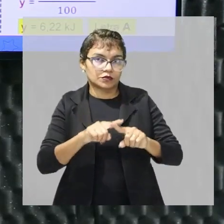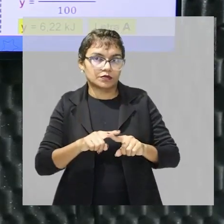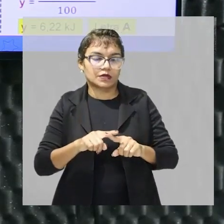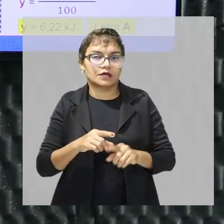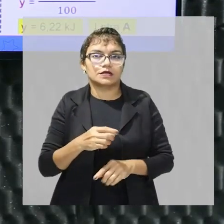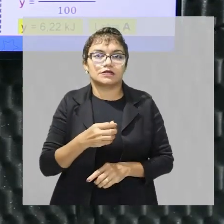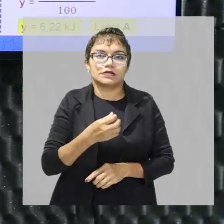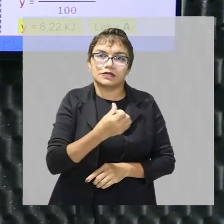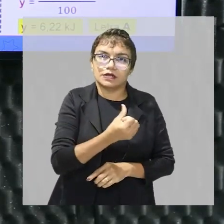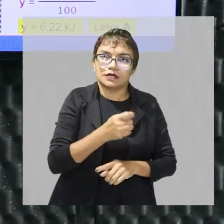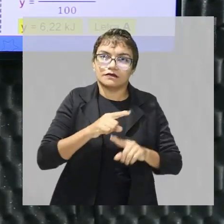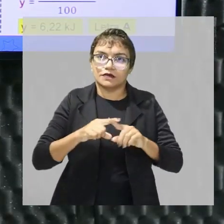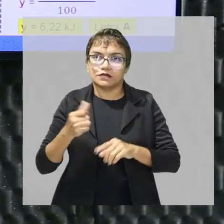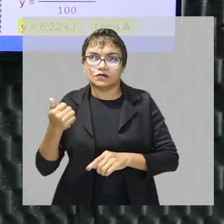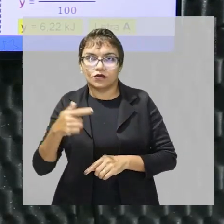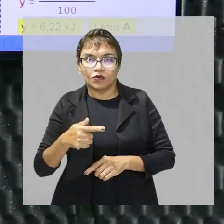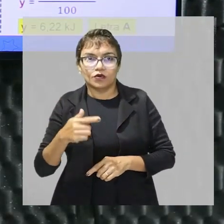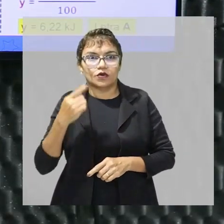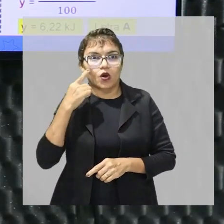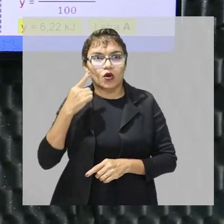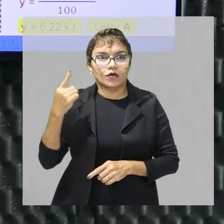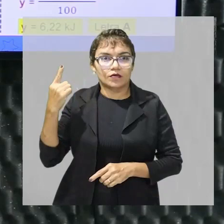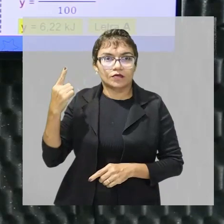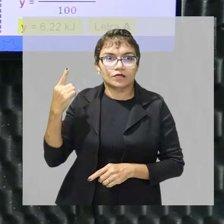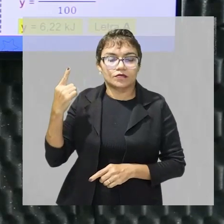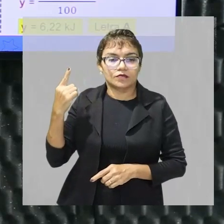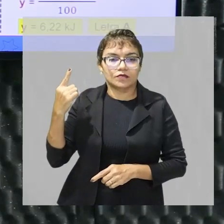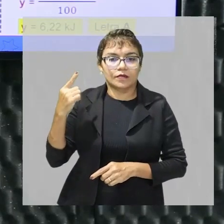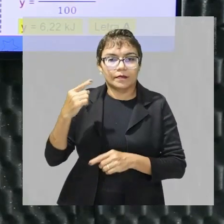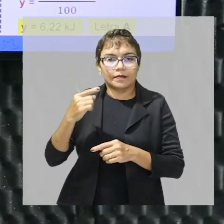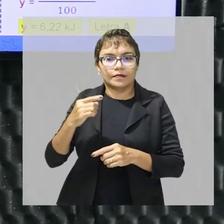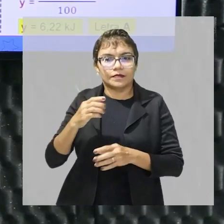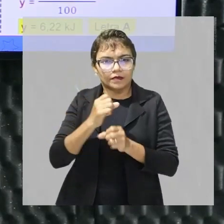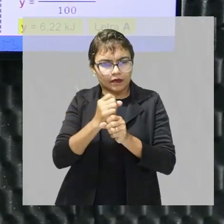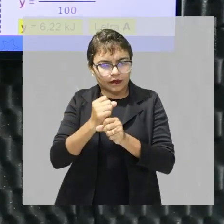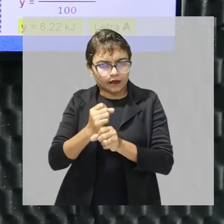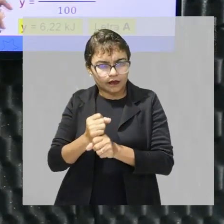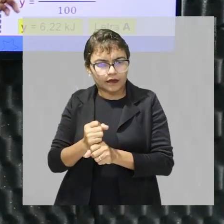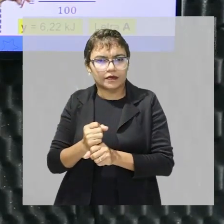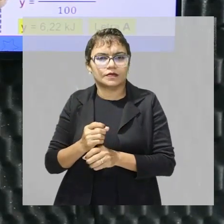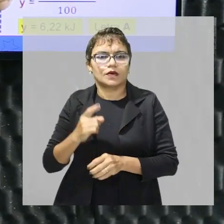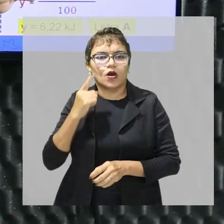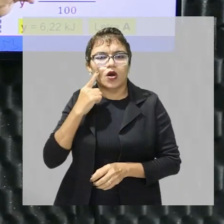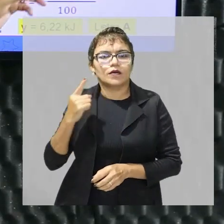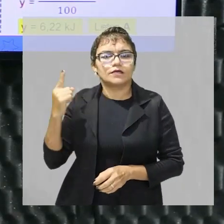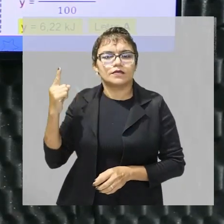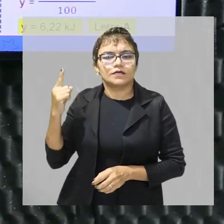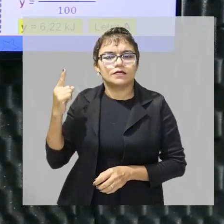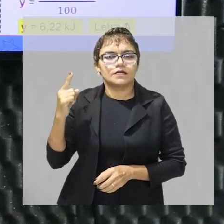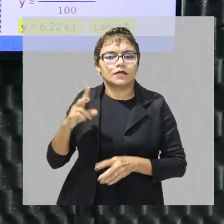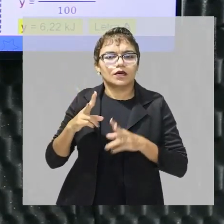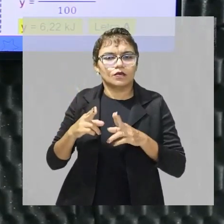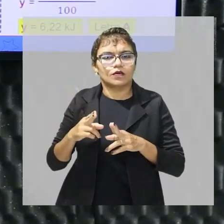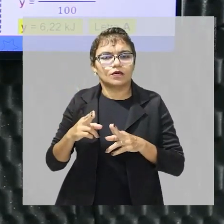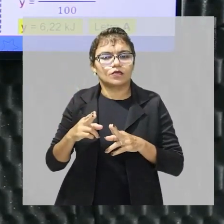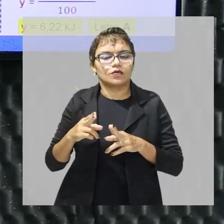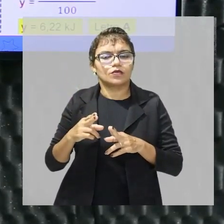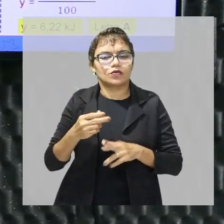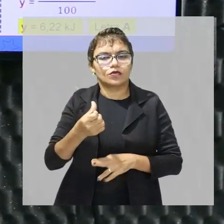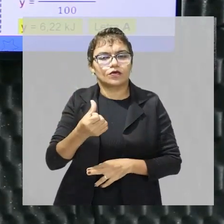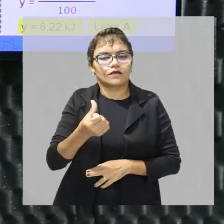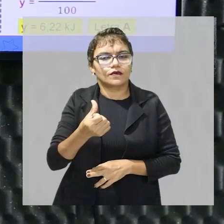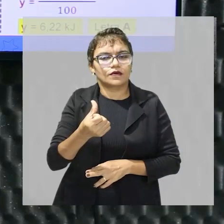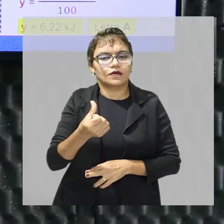12, 72. 12 vezes 1, 12. 6 vezes 16, olha só, 96. Então, vamos